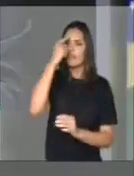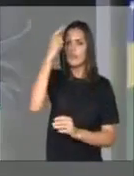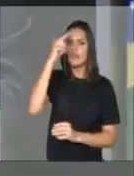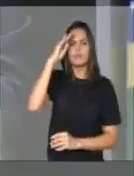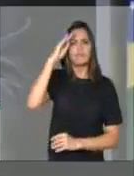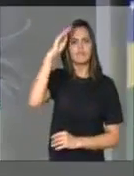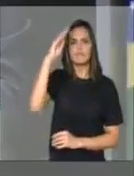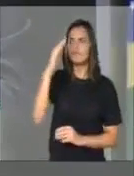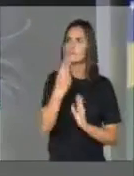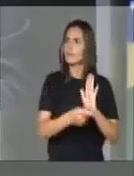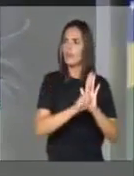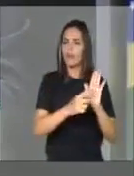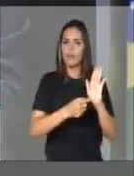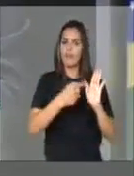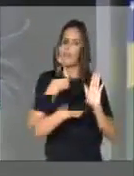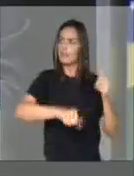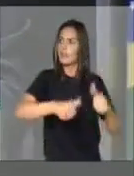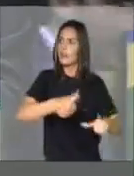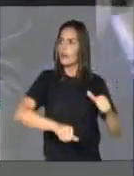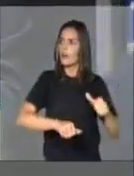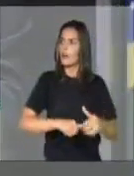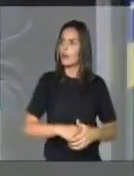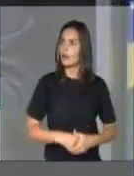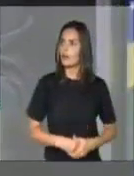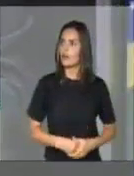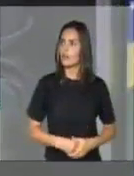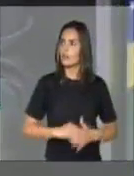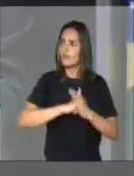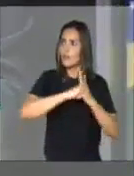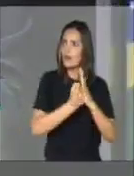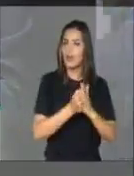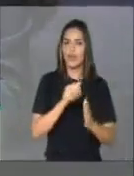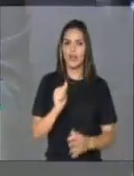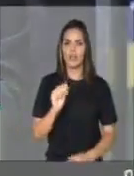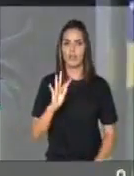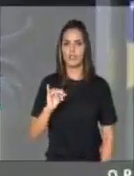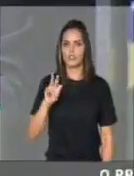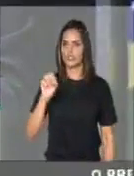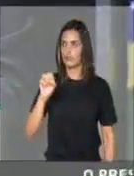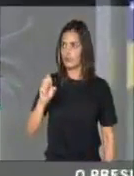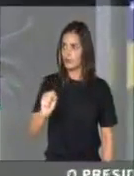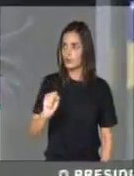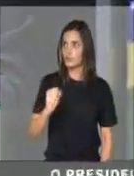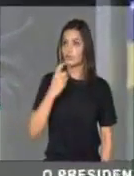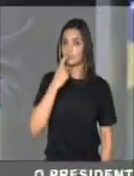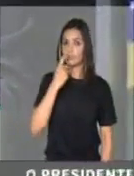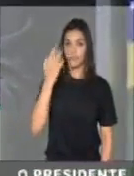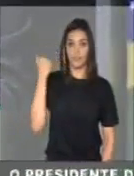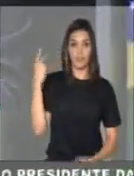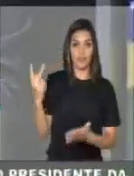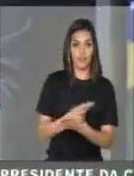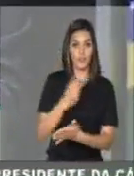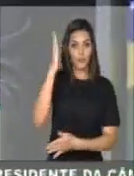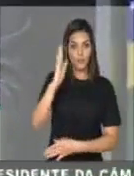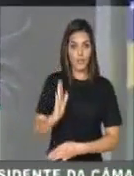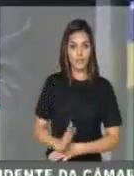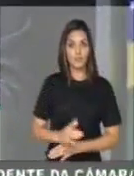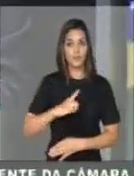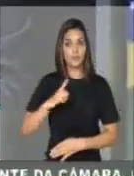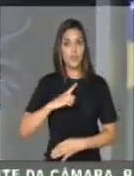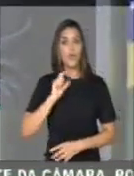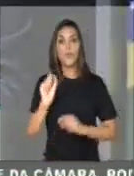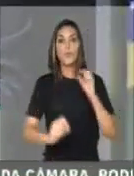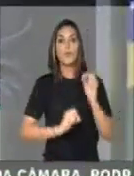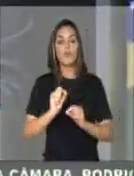ideia central do PL em exame: substituir um procedimento de bloqueio de ativos atualmente aferrado no Brasil a padrões